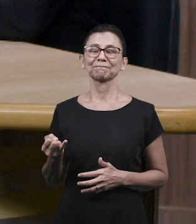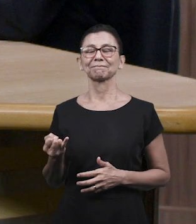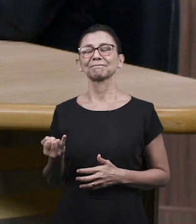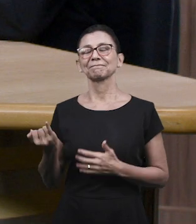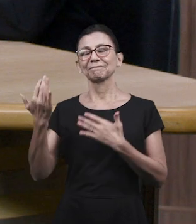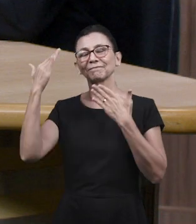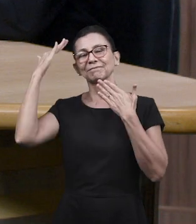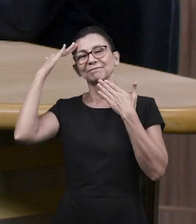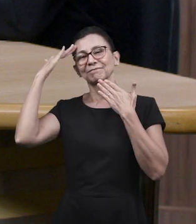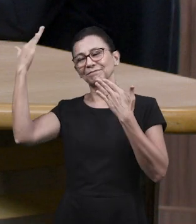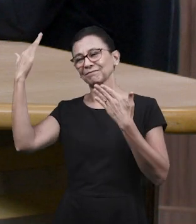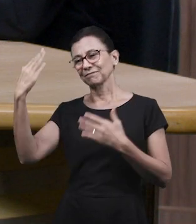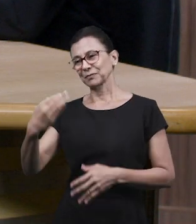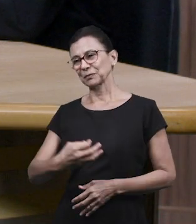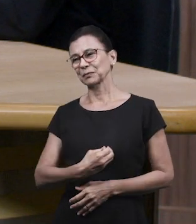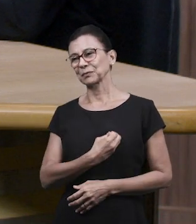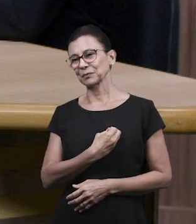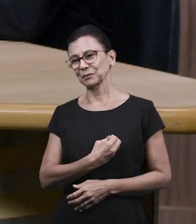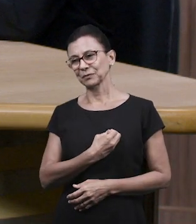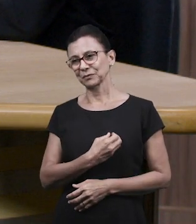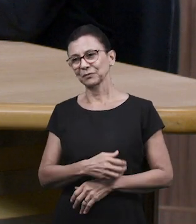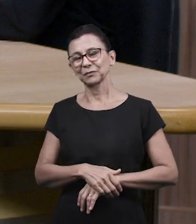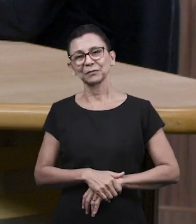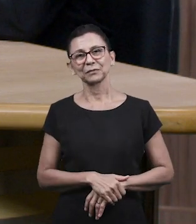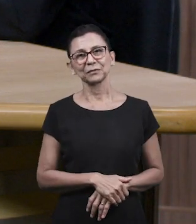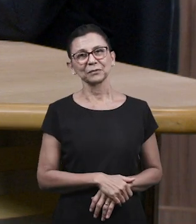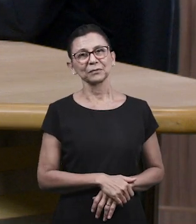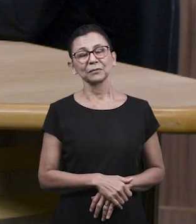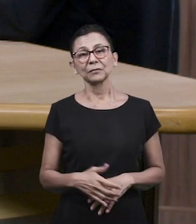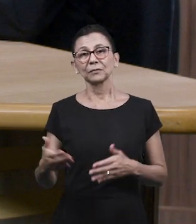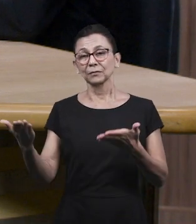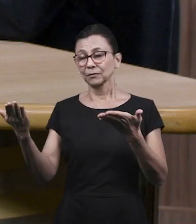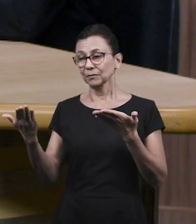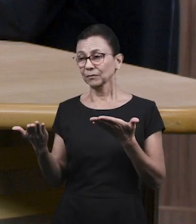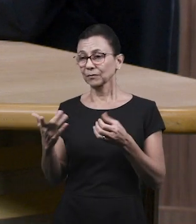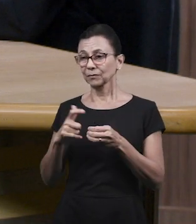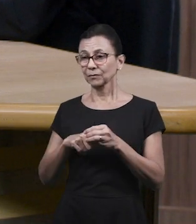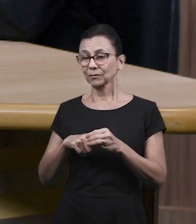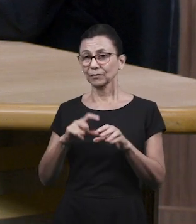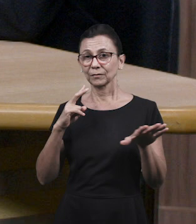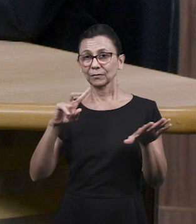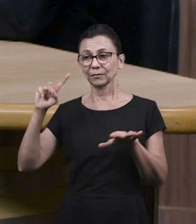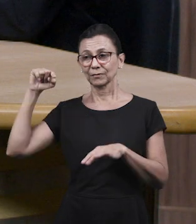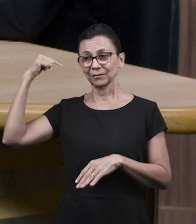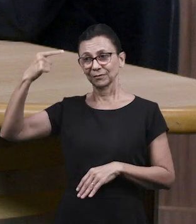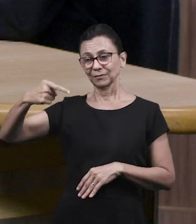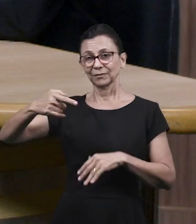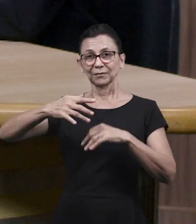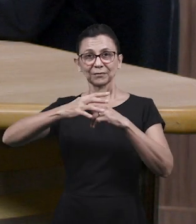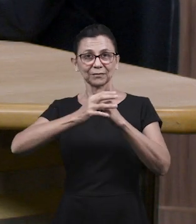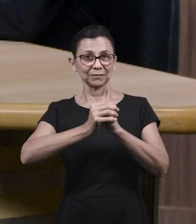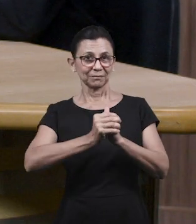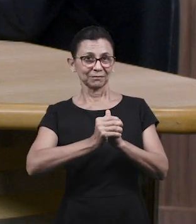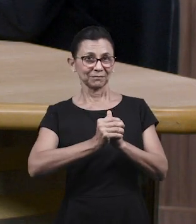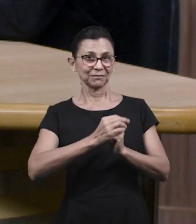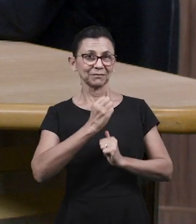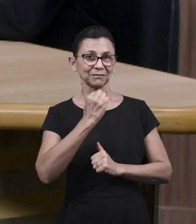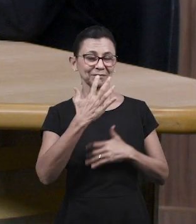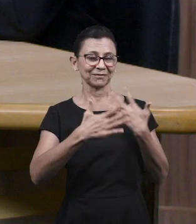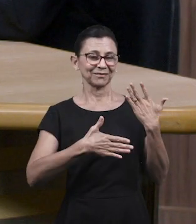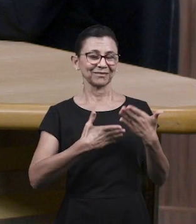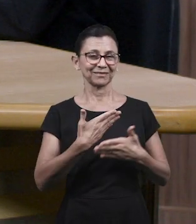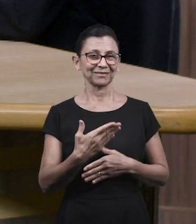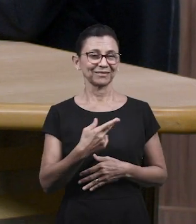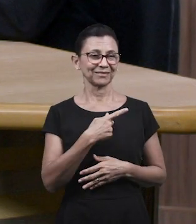para agradecer a sua presença conosco. Amém. Aqui e convidado para estarmos juntos na próxima semana. Amém. Uma alegria, né,